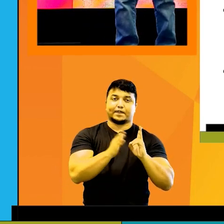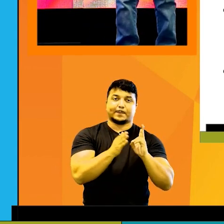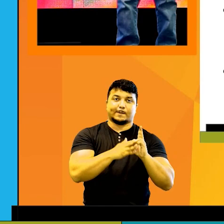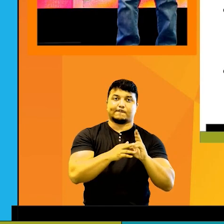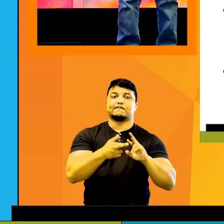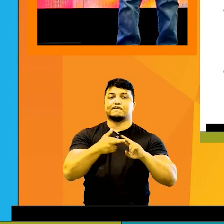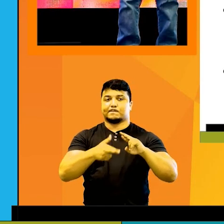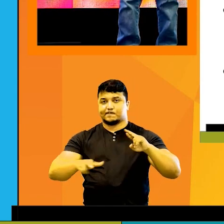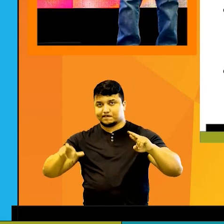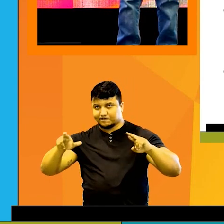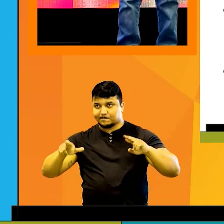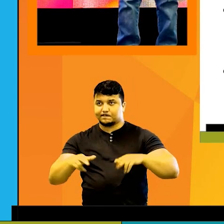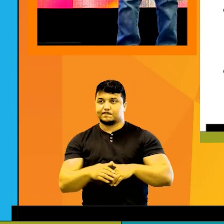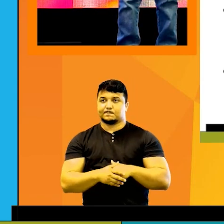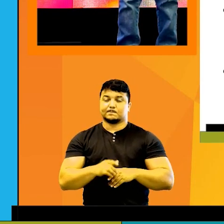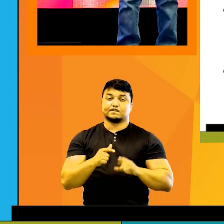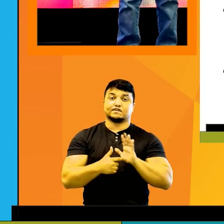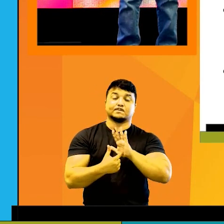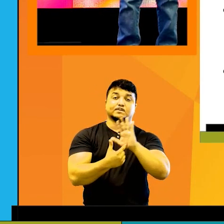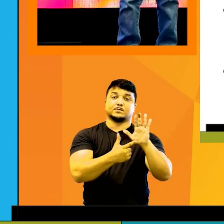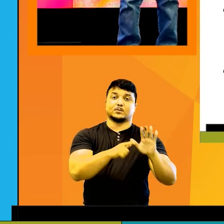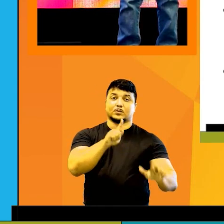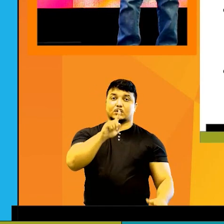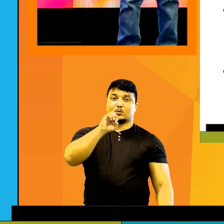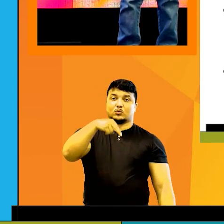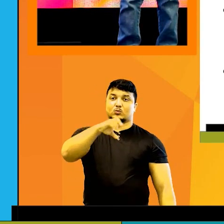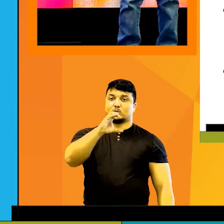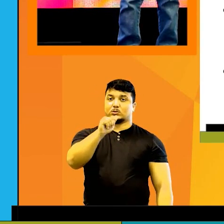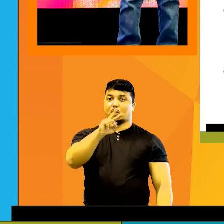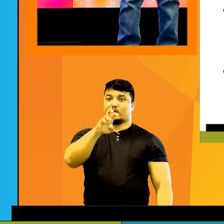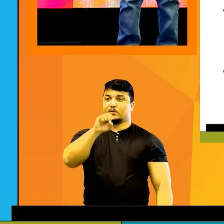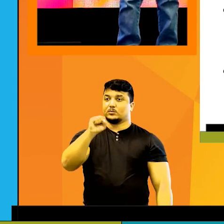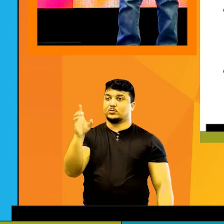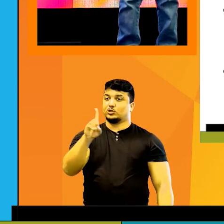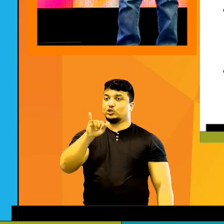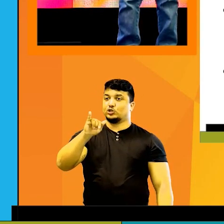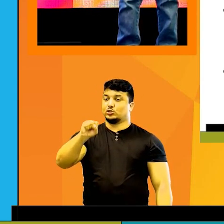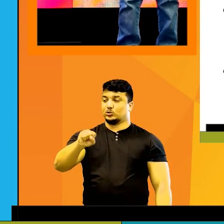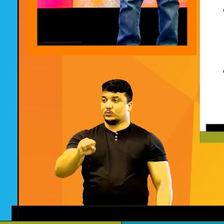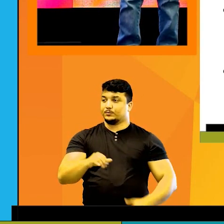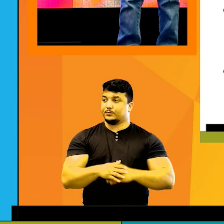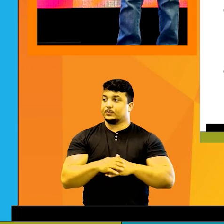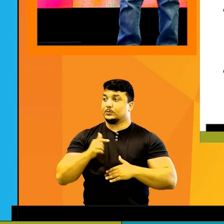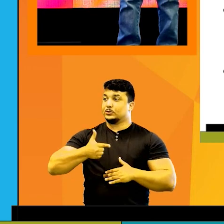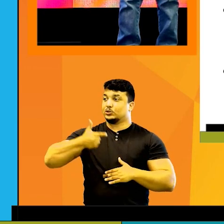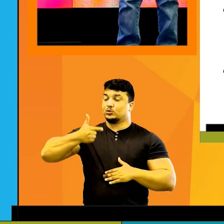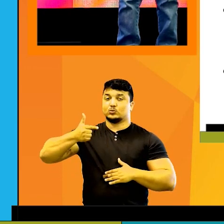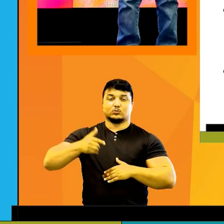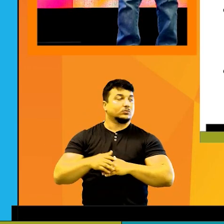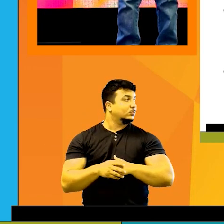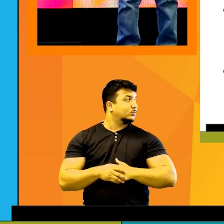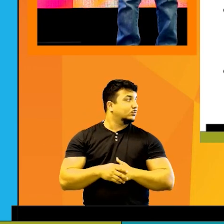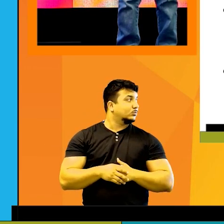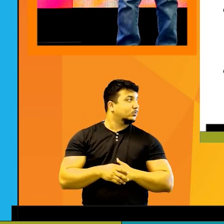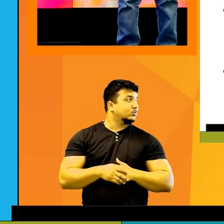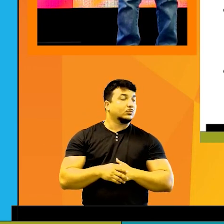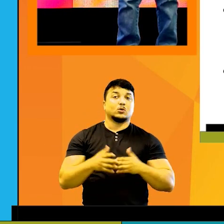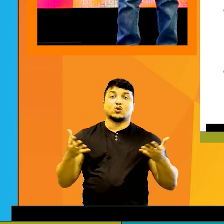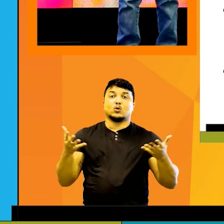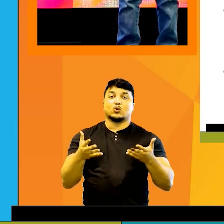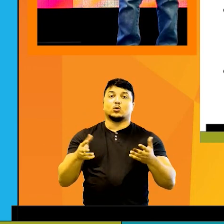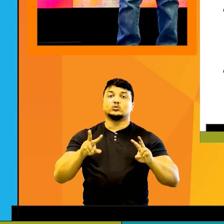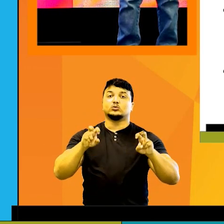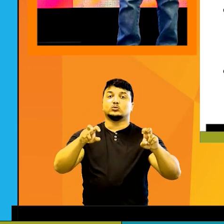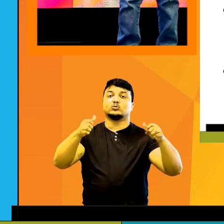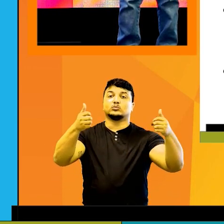e religiosa, destaque para o Gonçalves Dias. Segunda geração, turma, hoje se